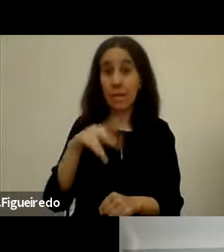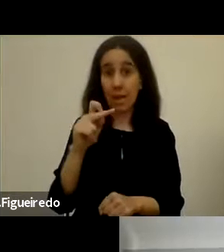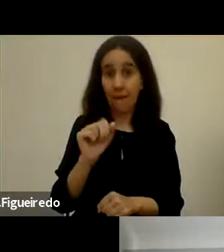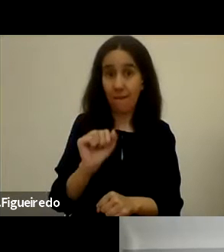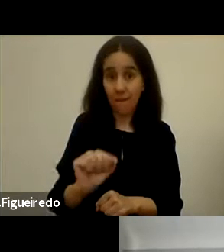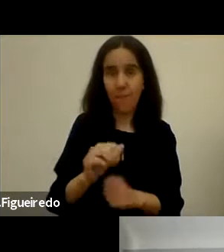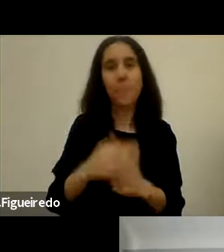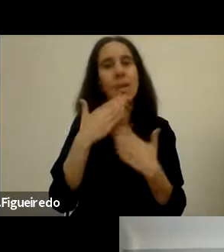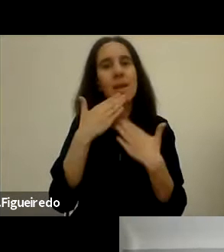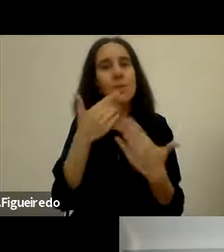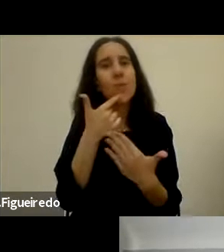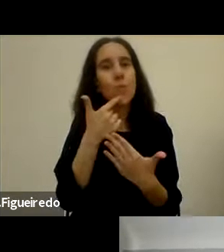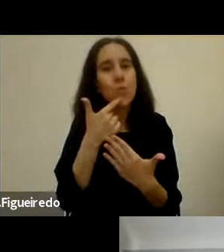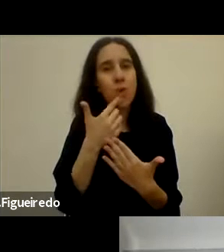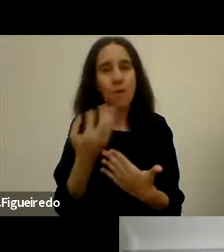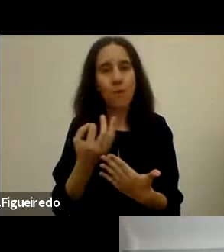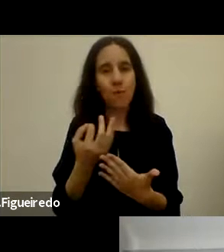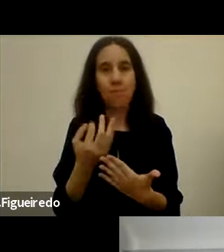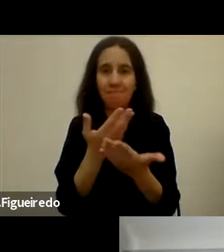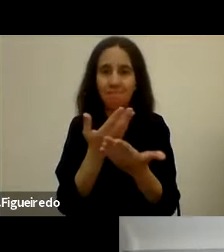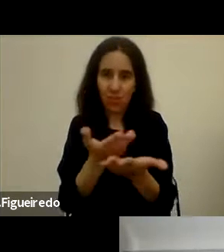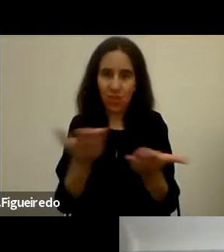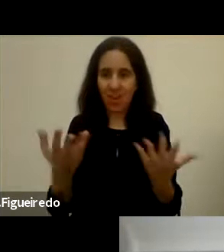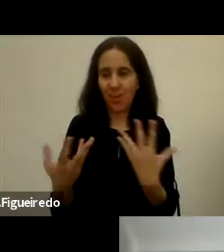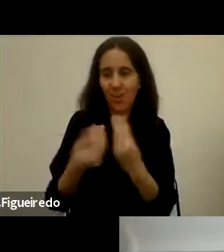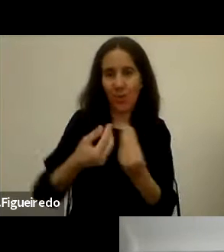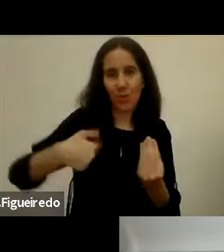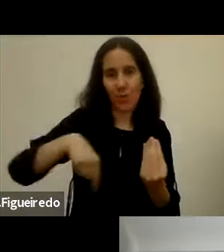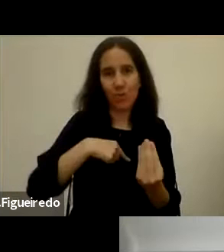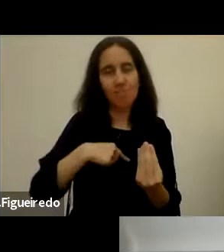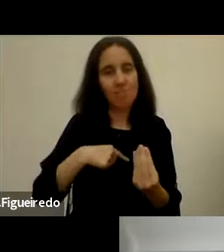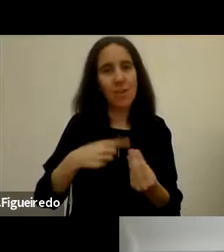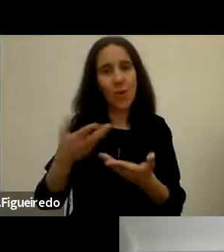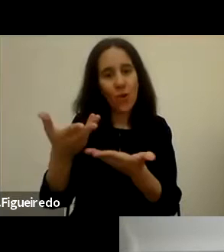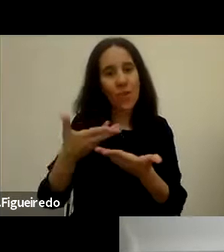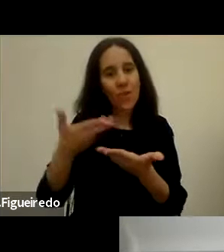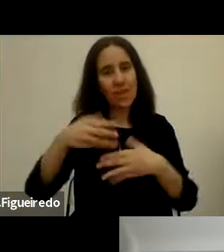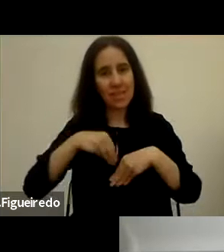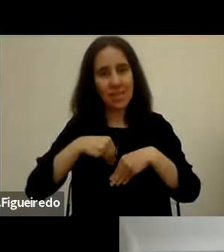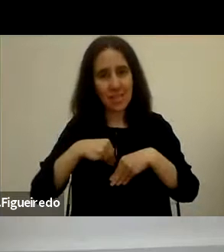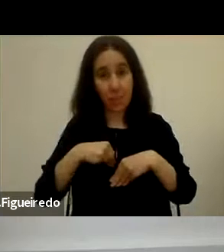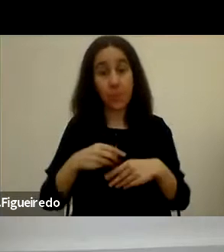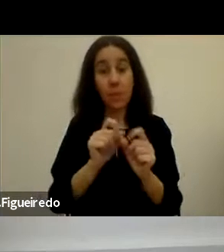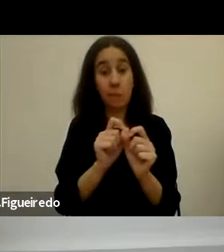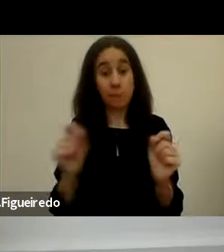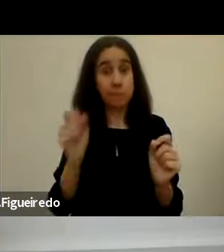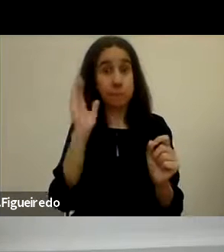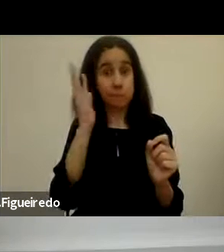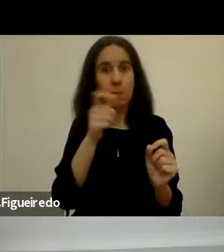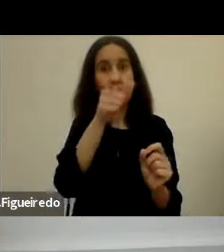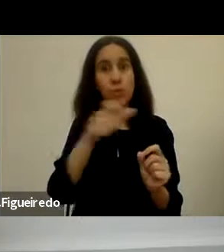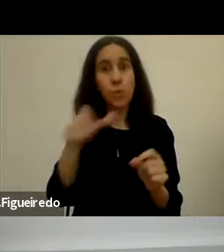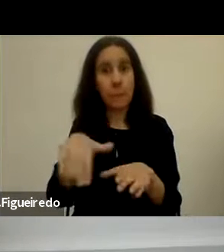e agradeço imenso por estarem aqui connosco e terem aceito o nosso convite. Durante a sessão, os